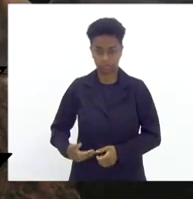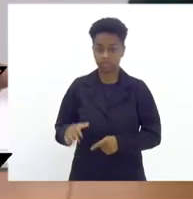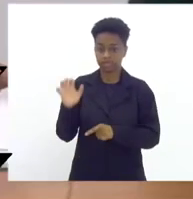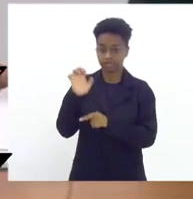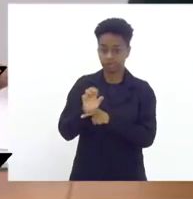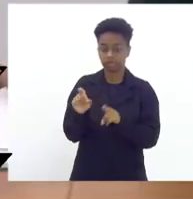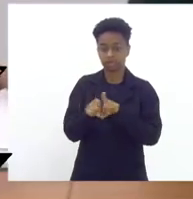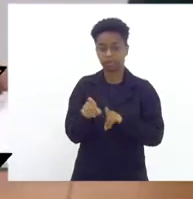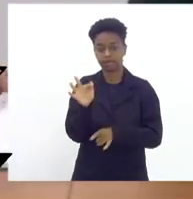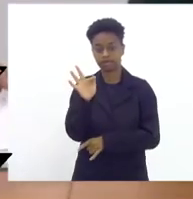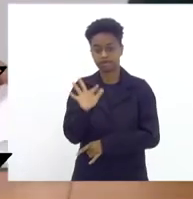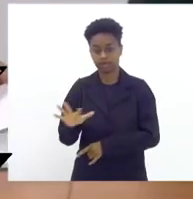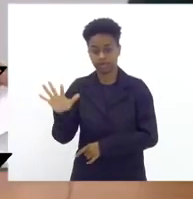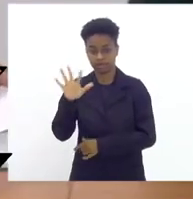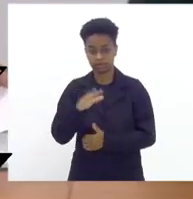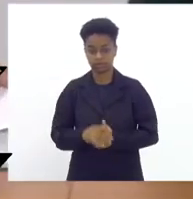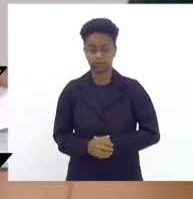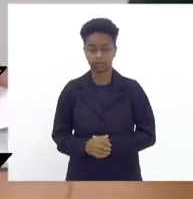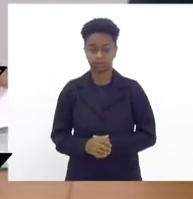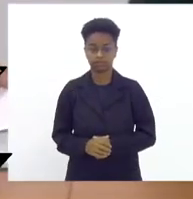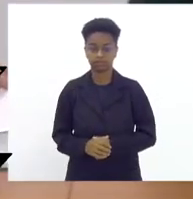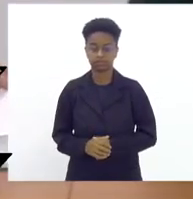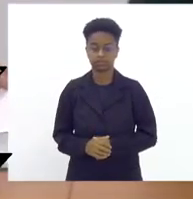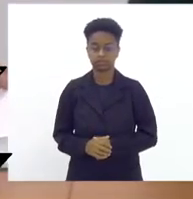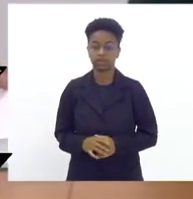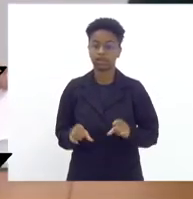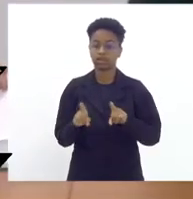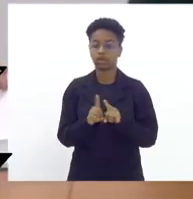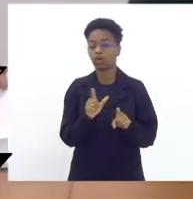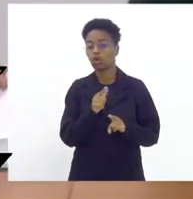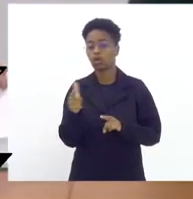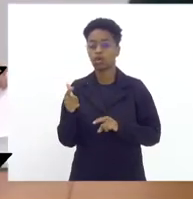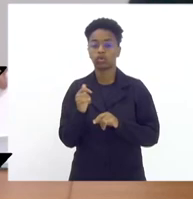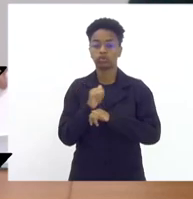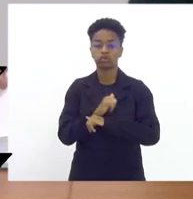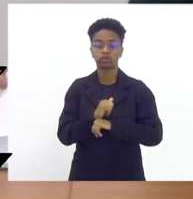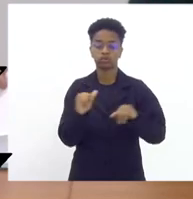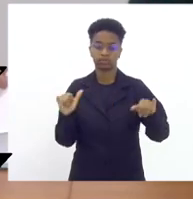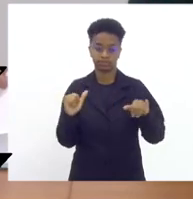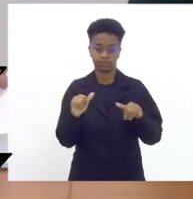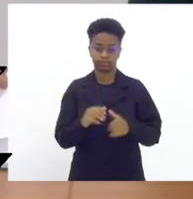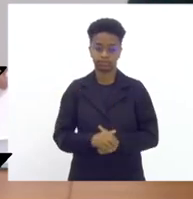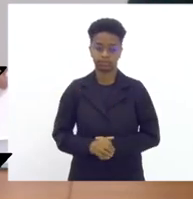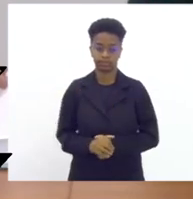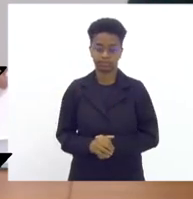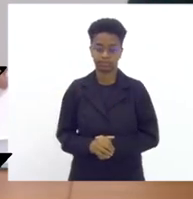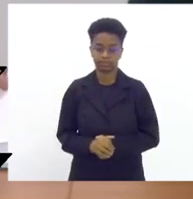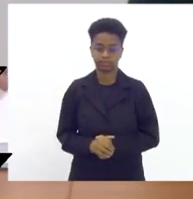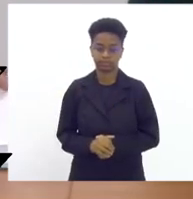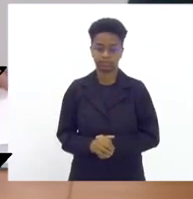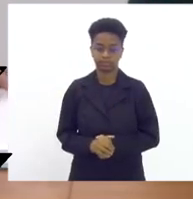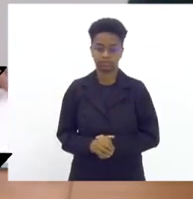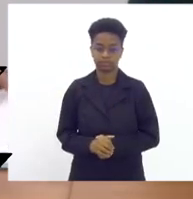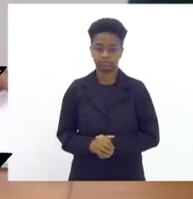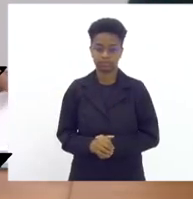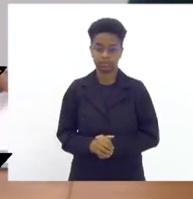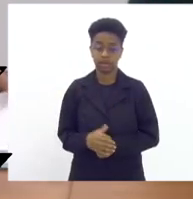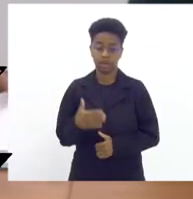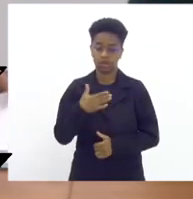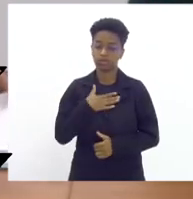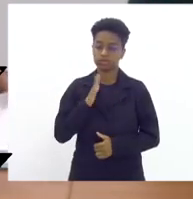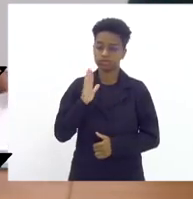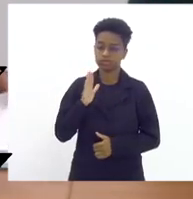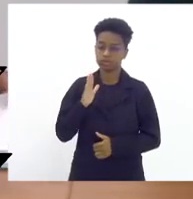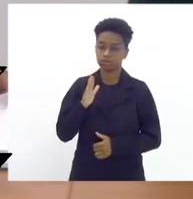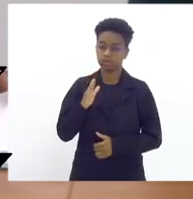e Federal é um outro aviso é que segundo a minha tradição né